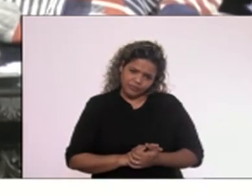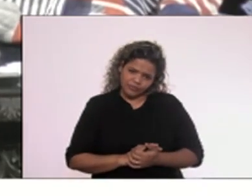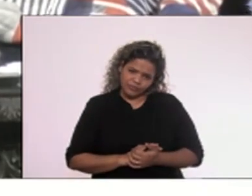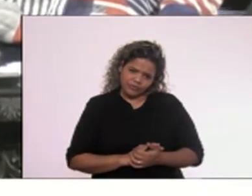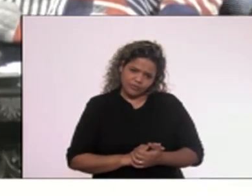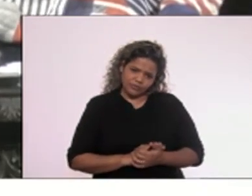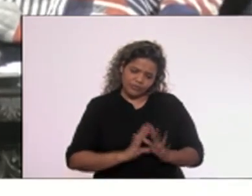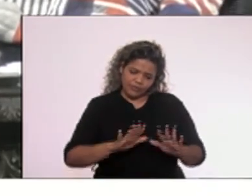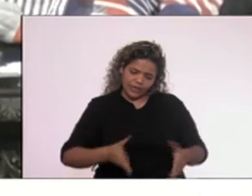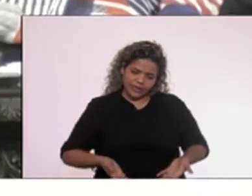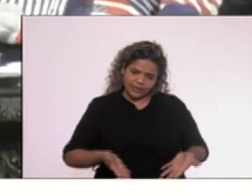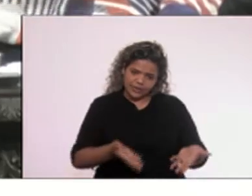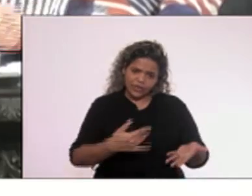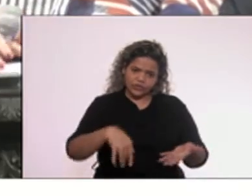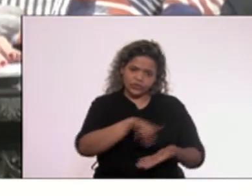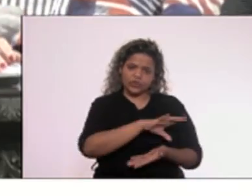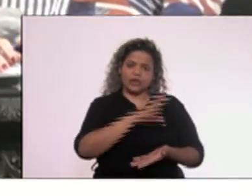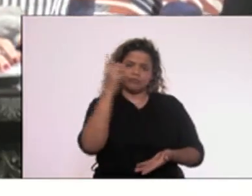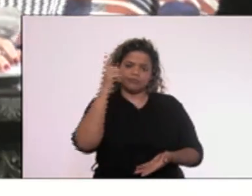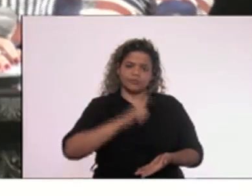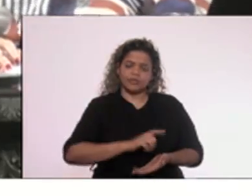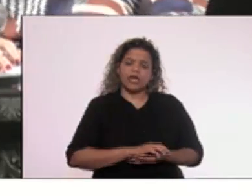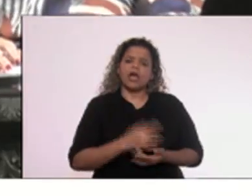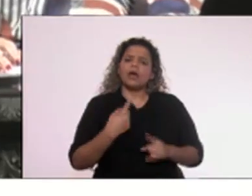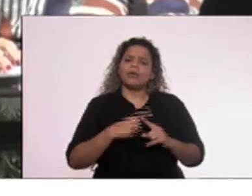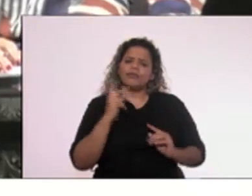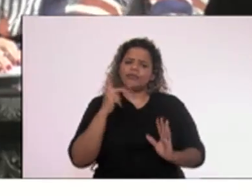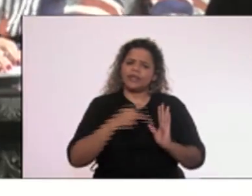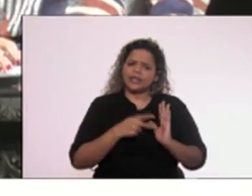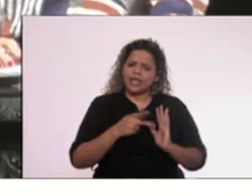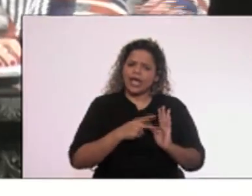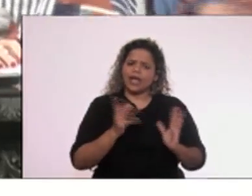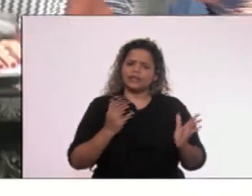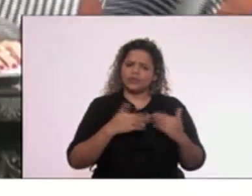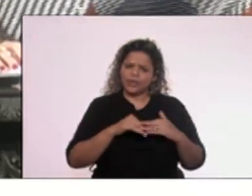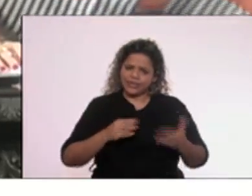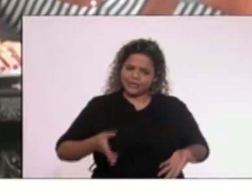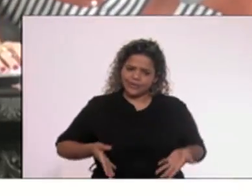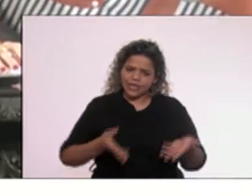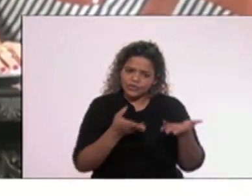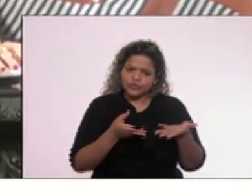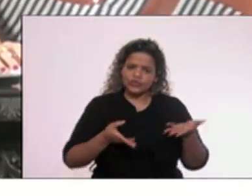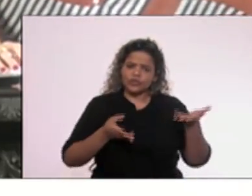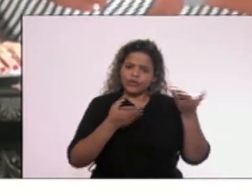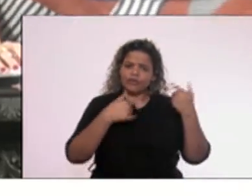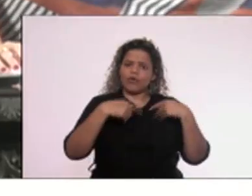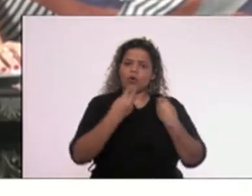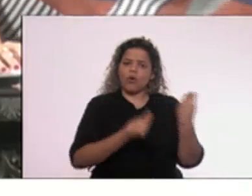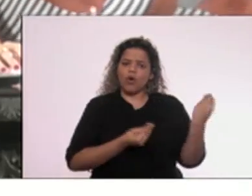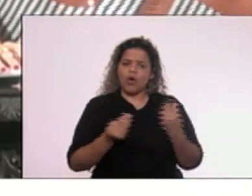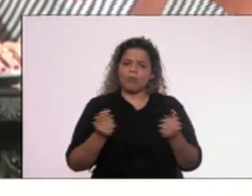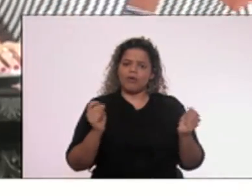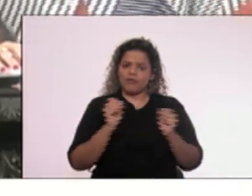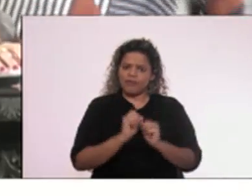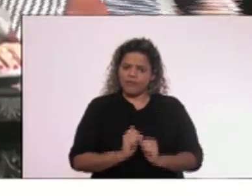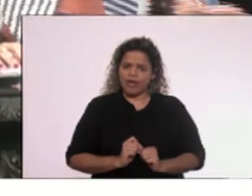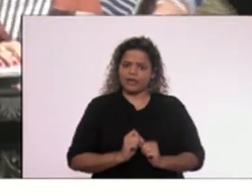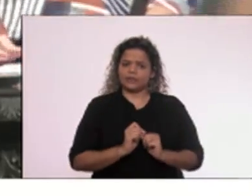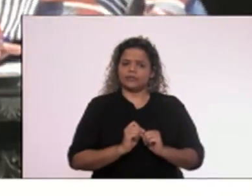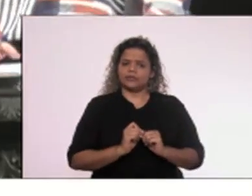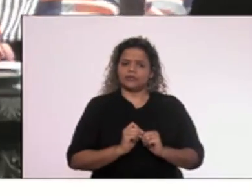dos incentivos concedidos. Na verdade, aqueles incentivos que o Confaz, no